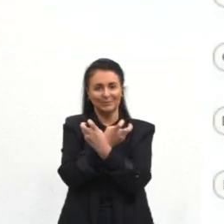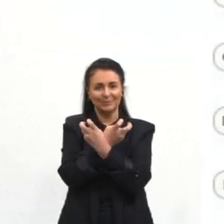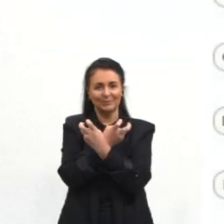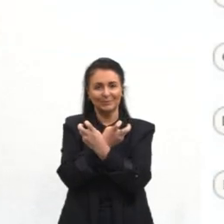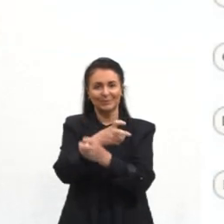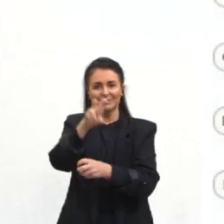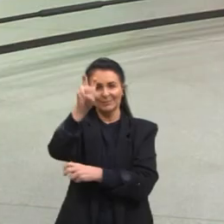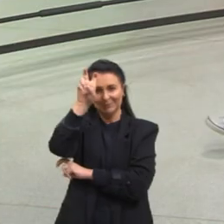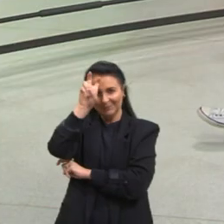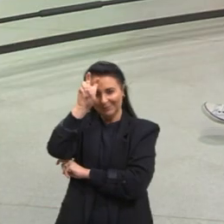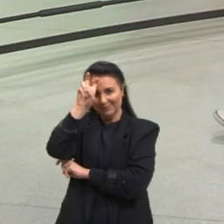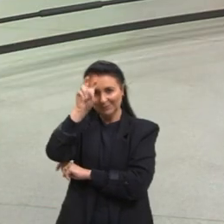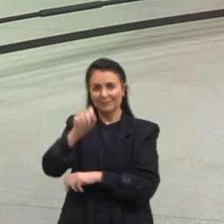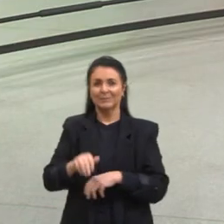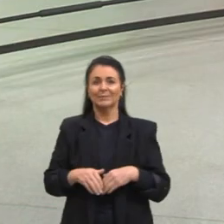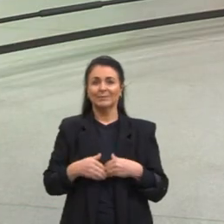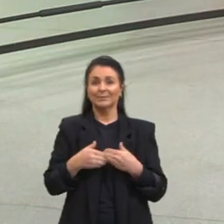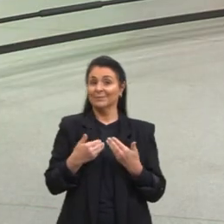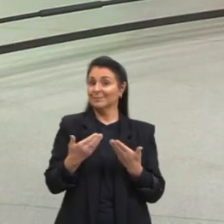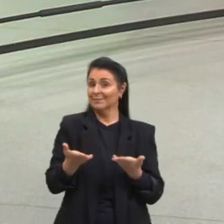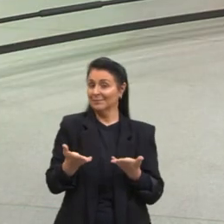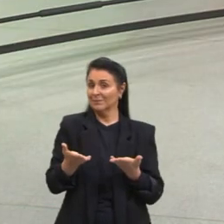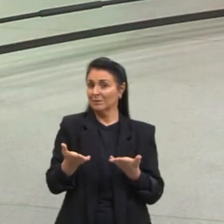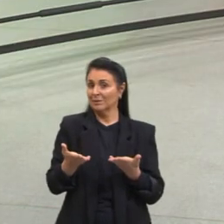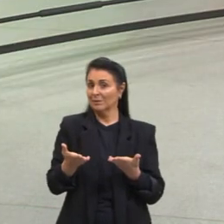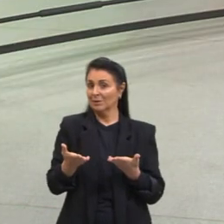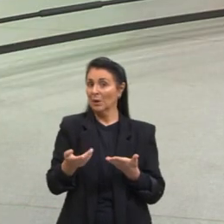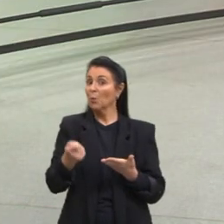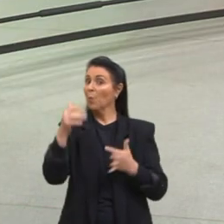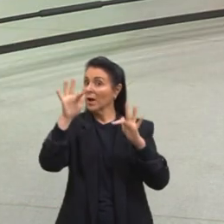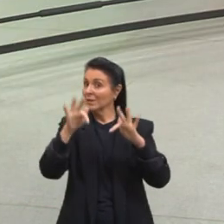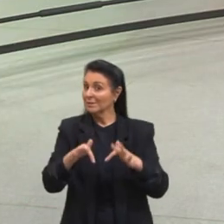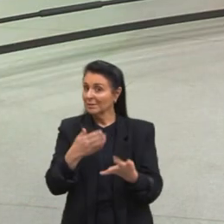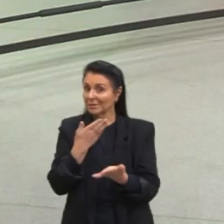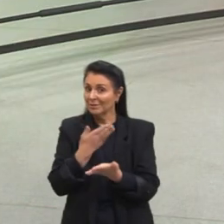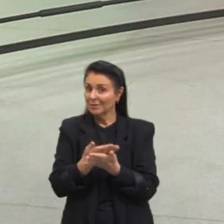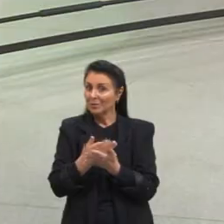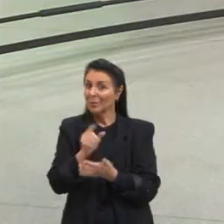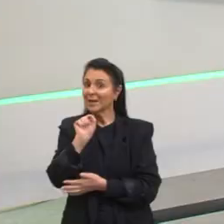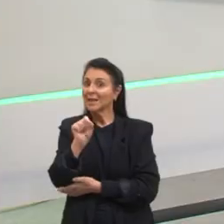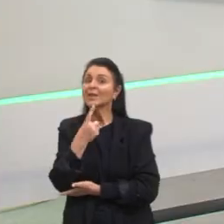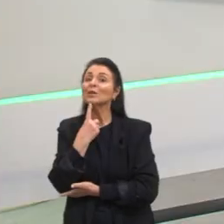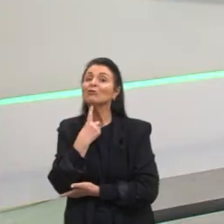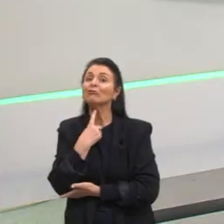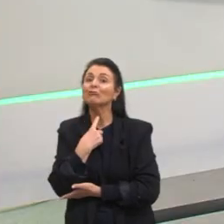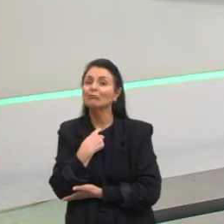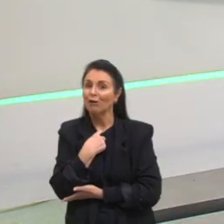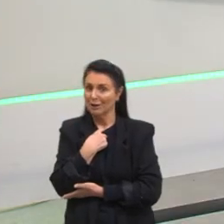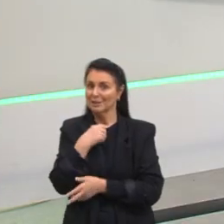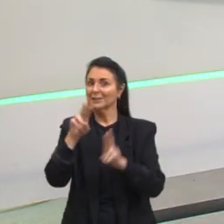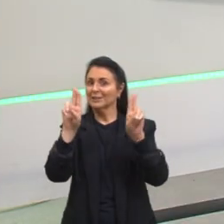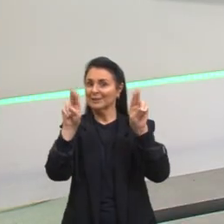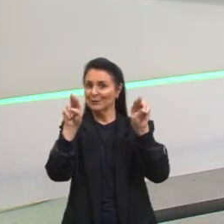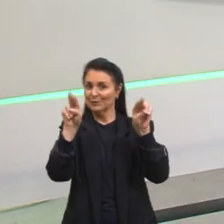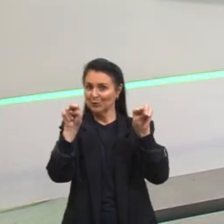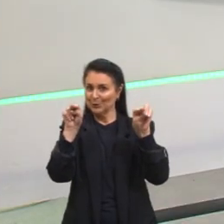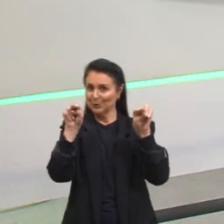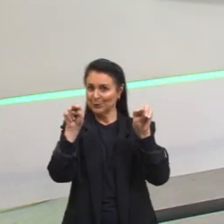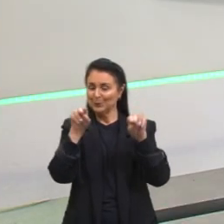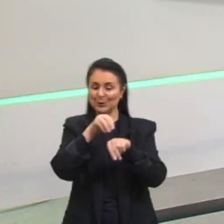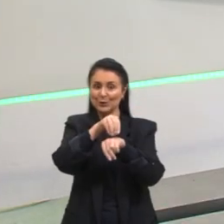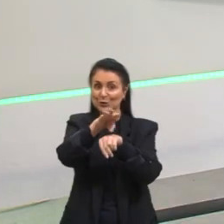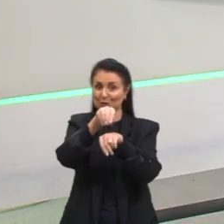Faraó E aí para encerrar é para quem gosta que quem gostou deste assunto